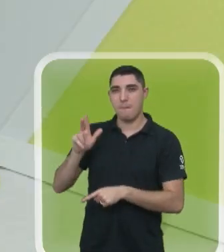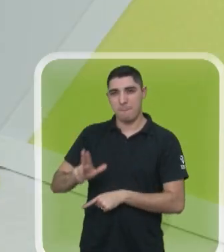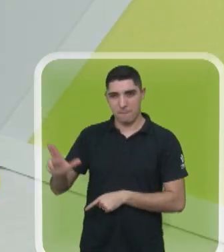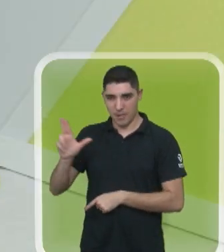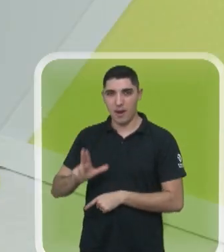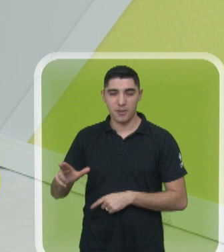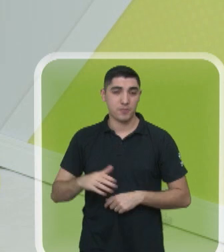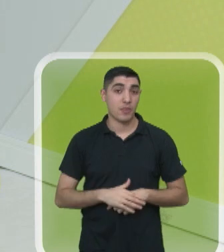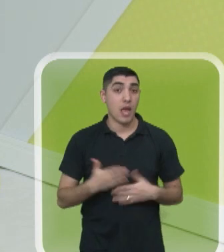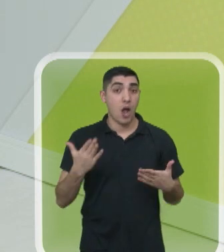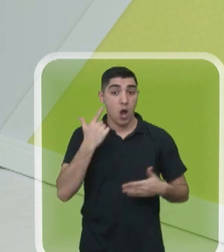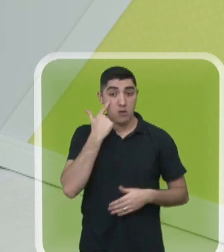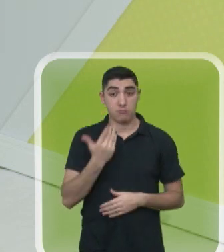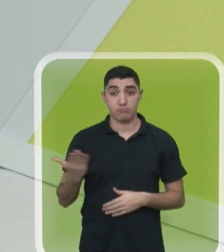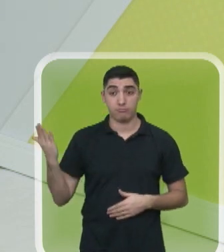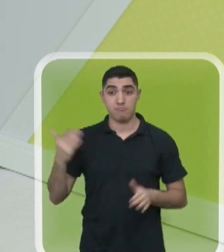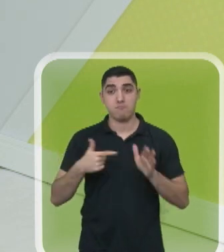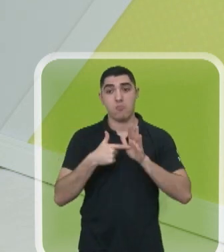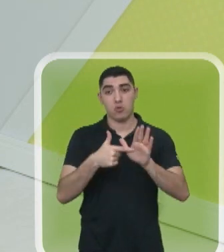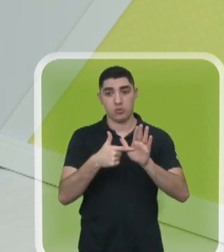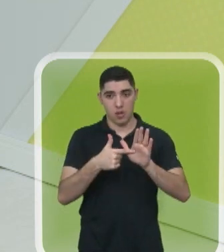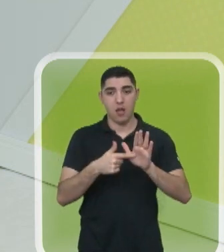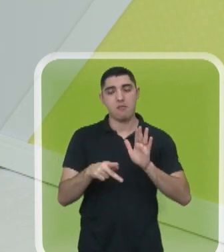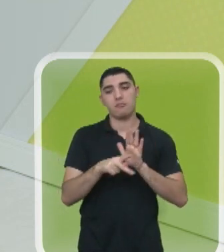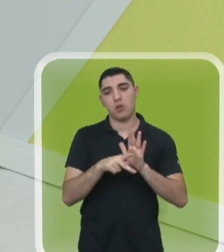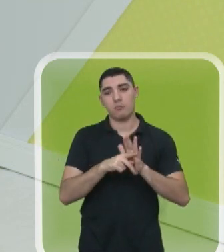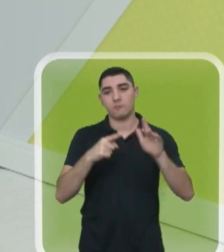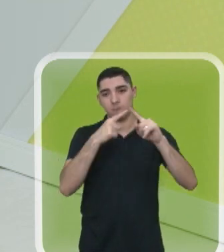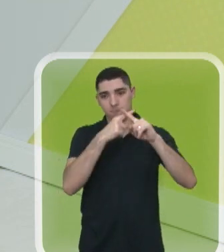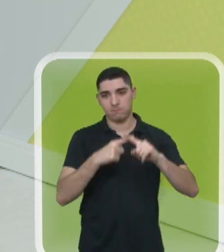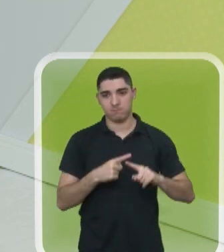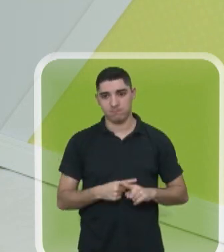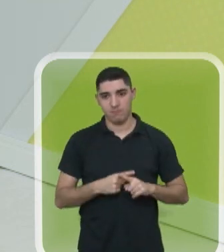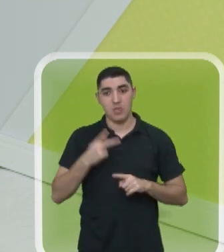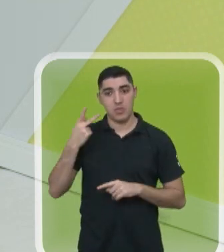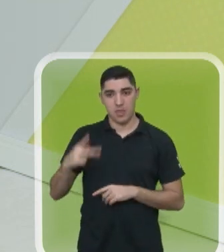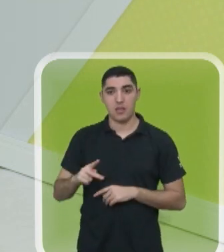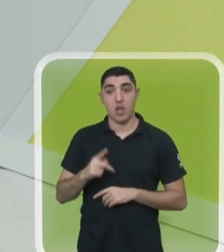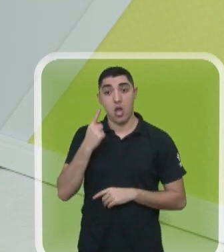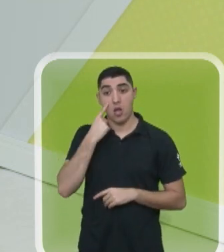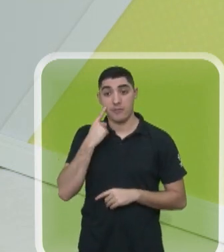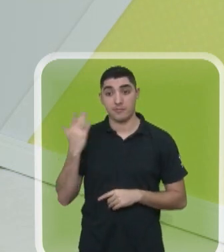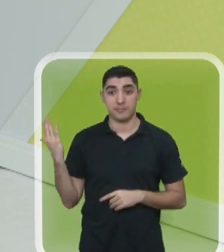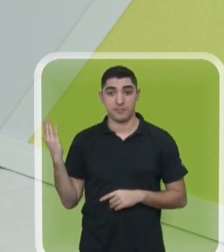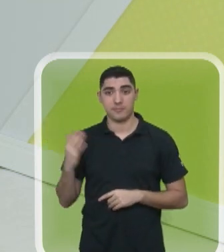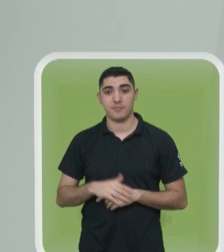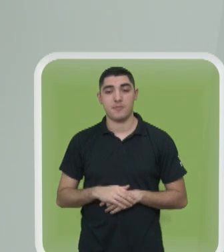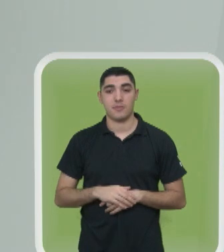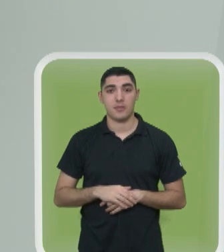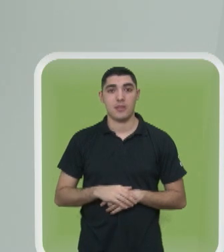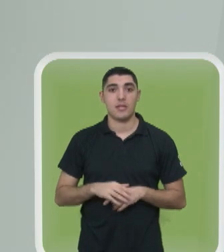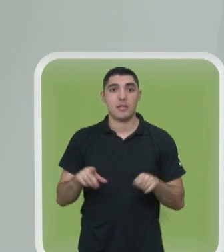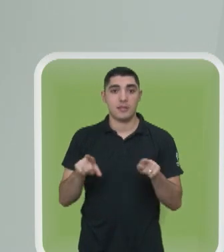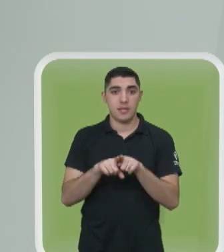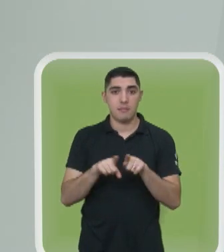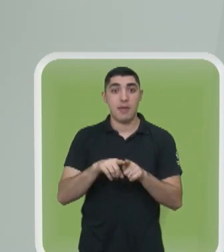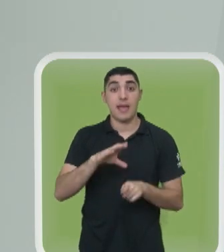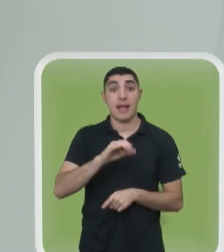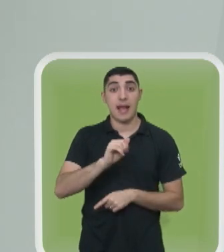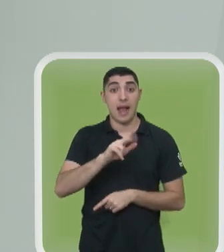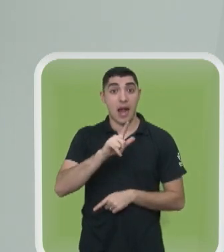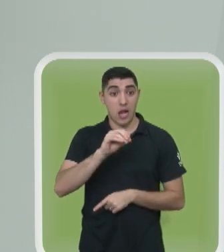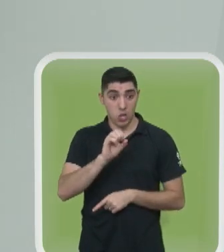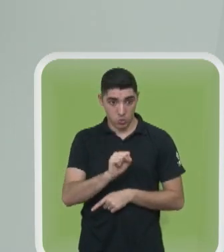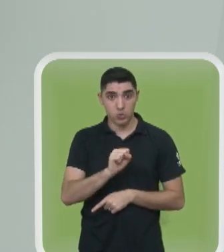aqui os jogos da rodada, a última rodada dessa fase de classificação, e a gente vai observar aqui, ó. Carlos Barbosa e Atlético Erechim, jogo que interessa para o